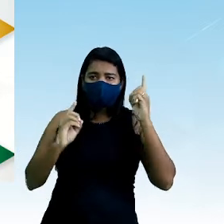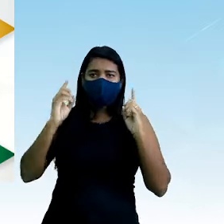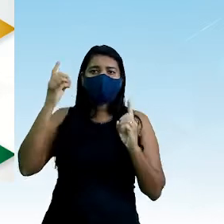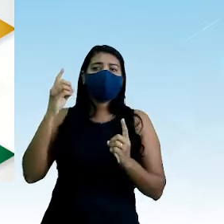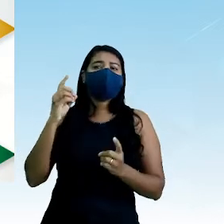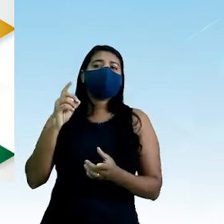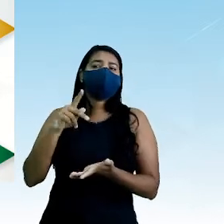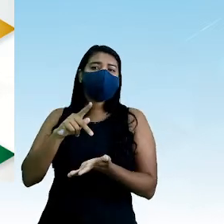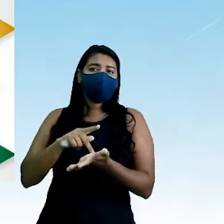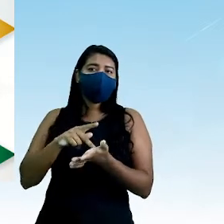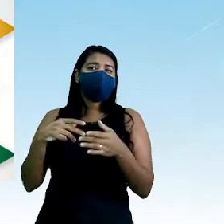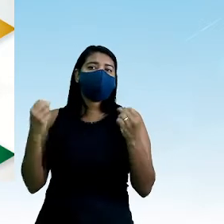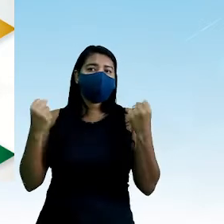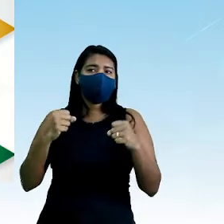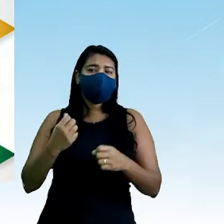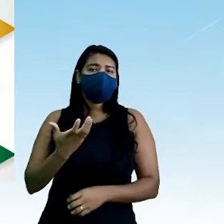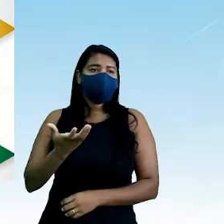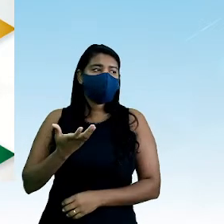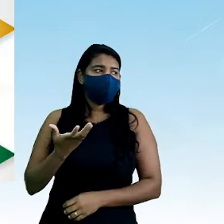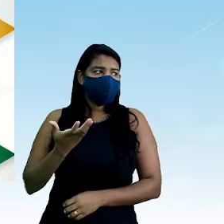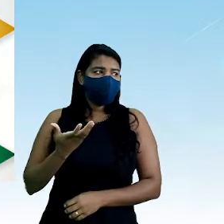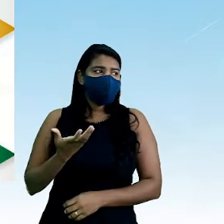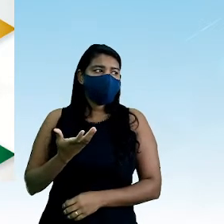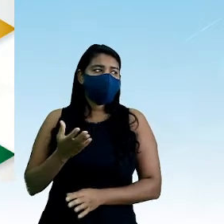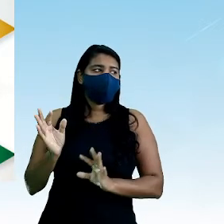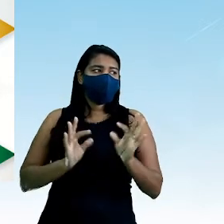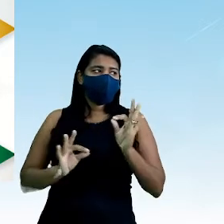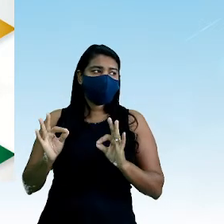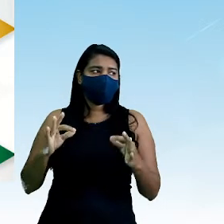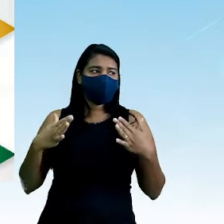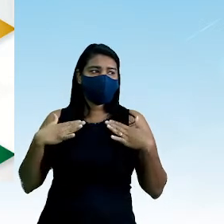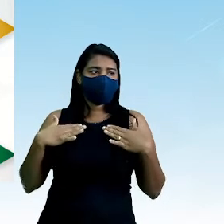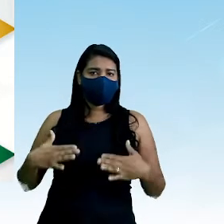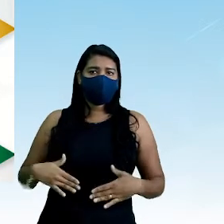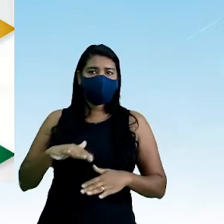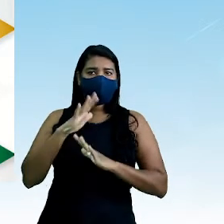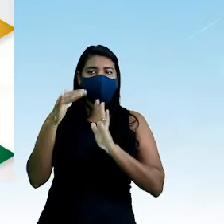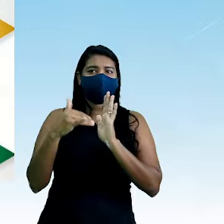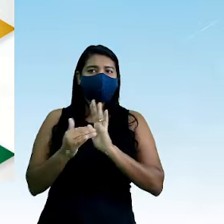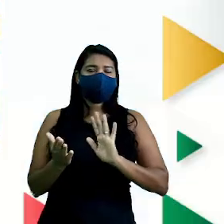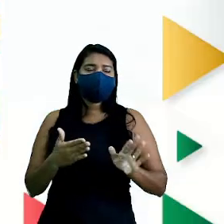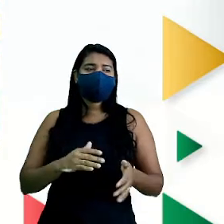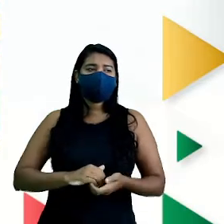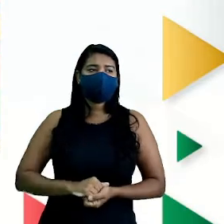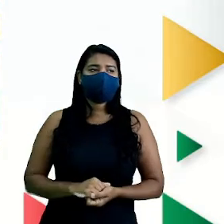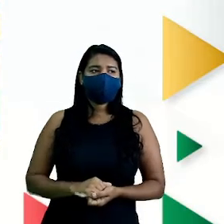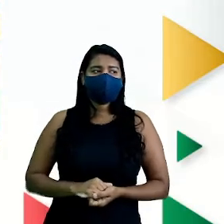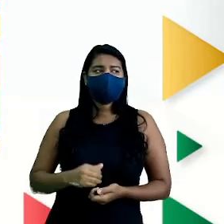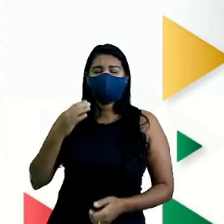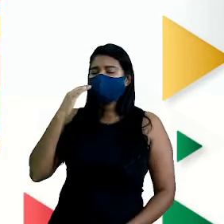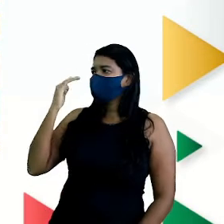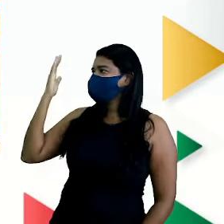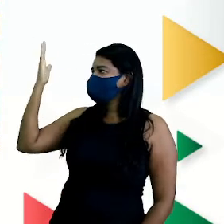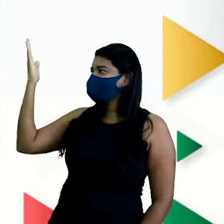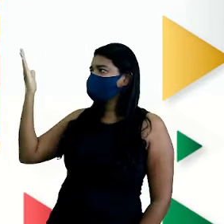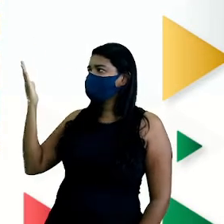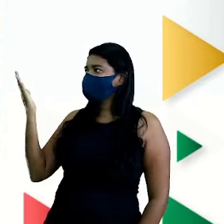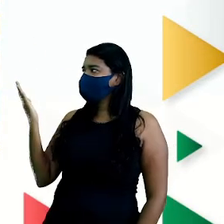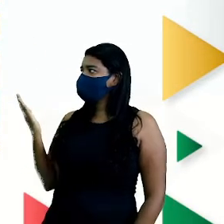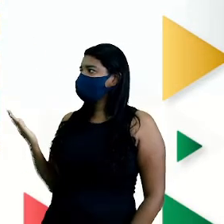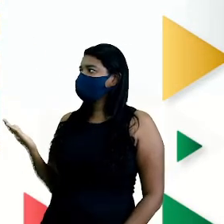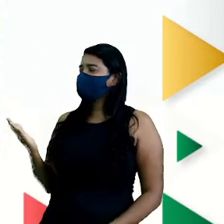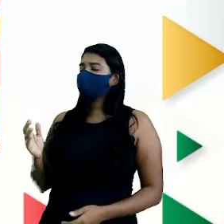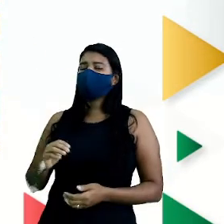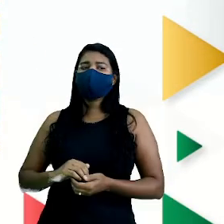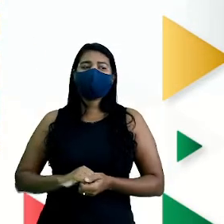realmente requer bastante preparo e mexer com o corpo todo. O período de maior execução desse ritmo